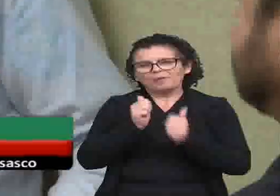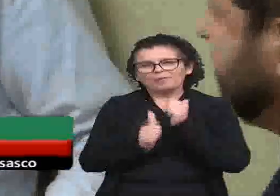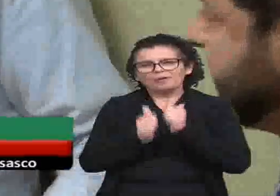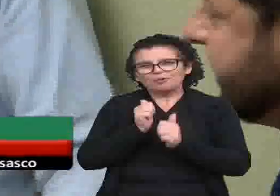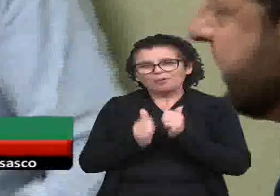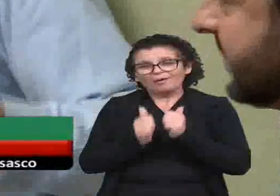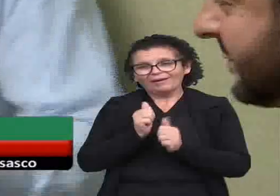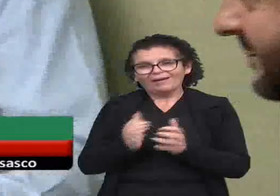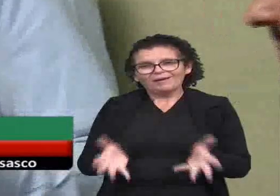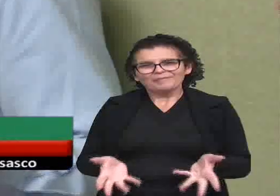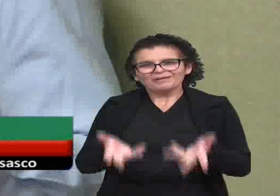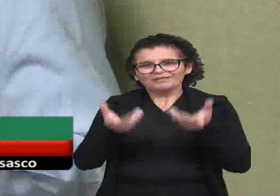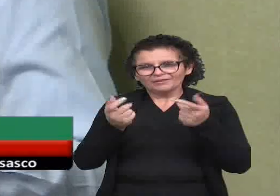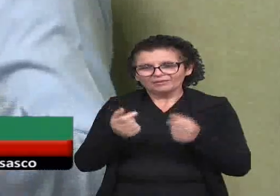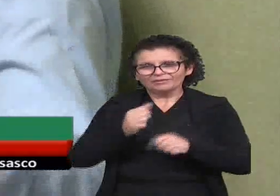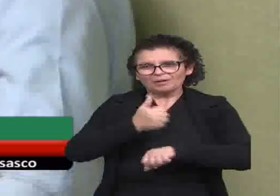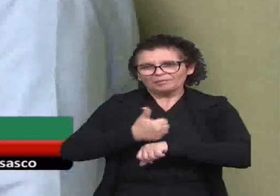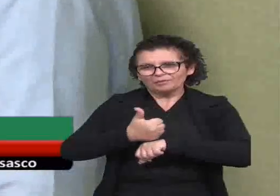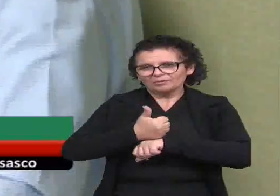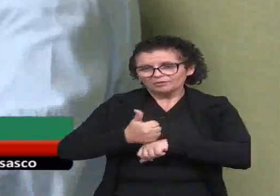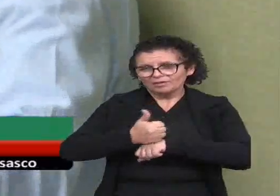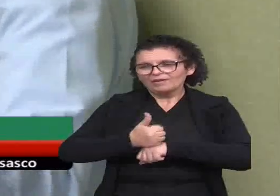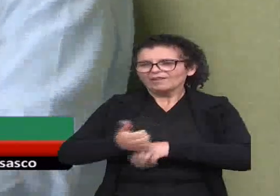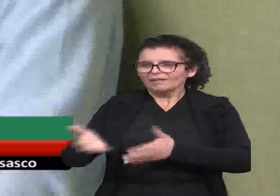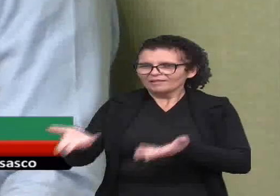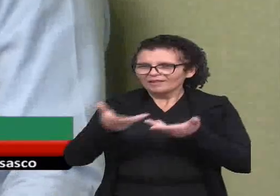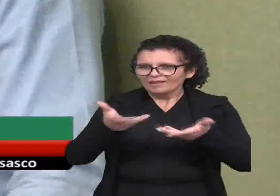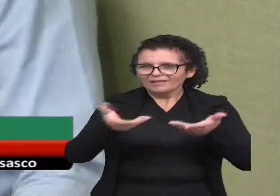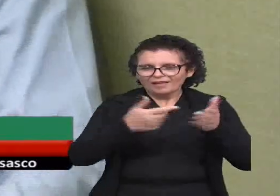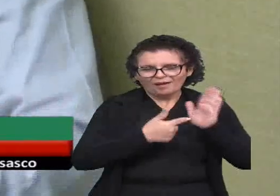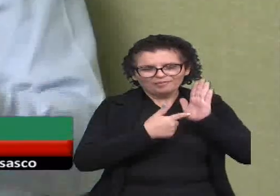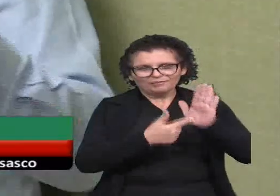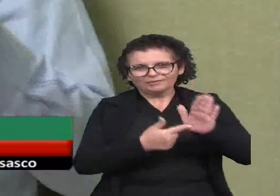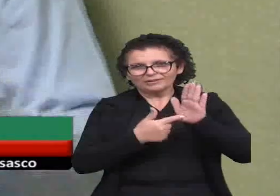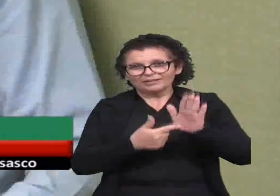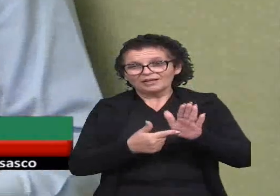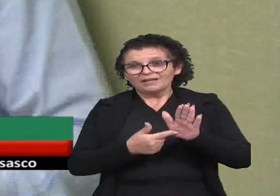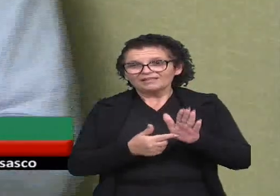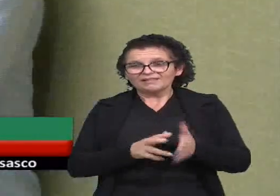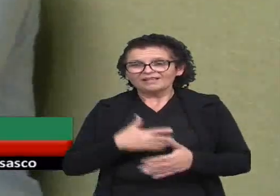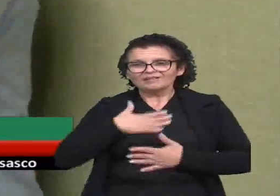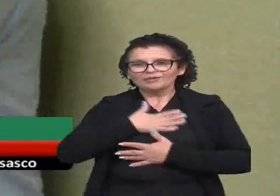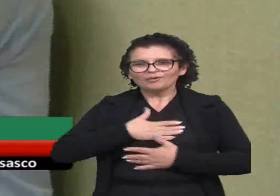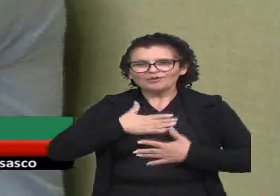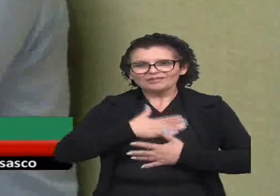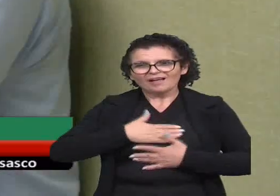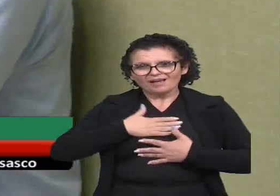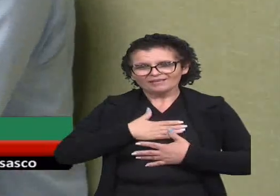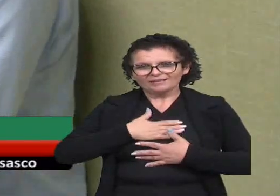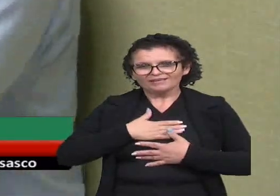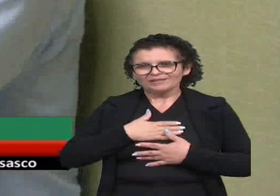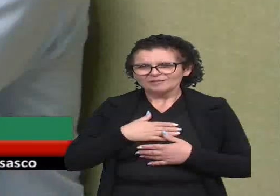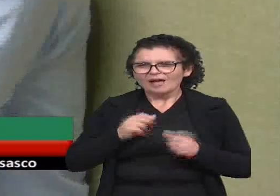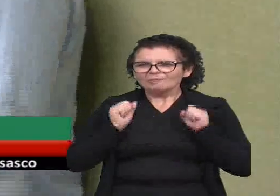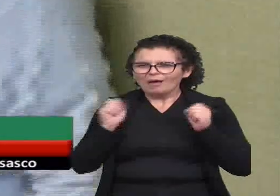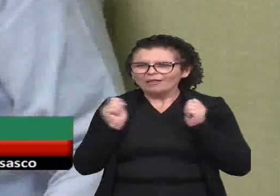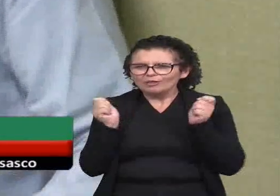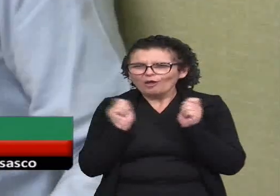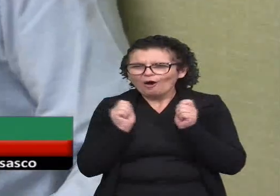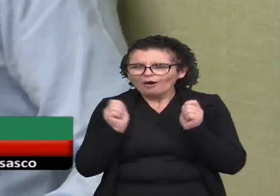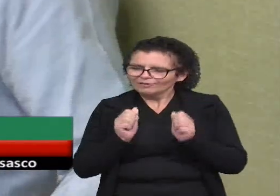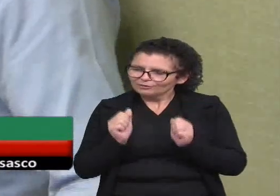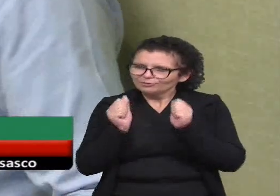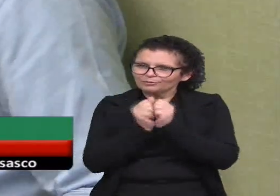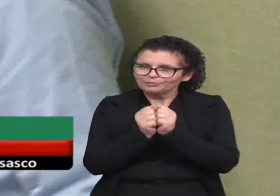importante, que a gente precisava cada vez mais ir trazendo os nossos atletas, fazer com que eles gostassem do time que joga, viessem